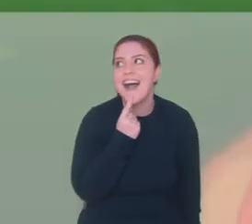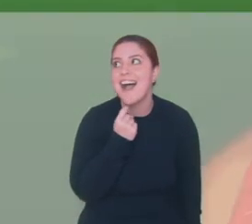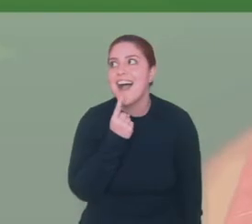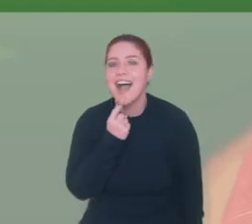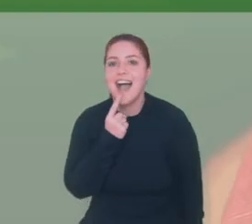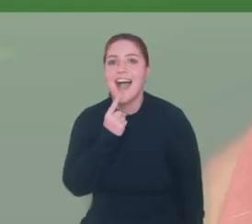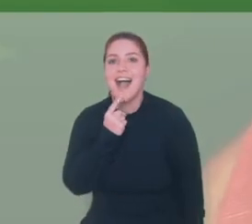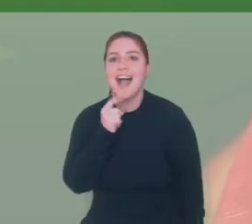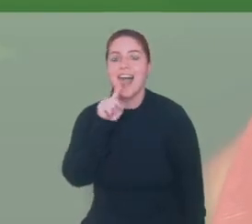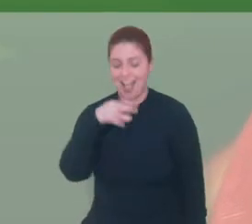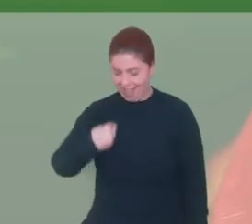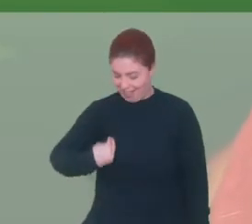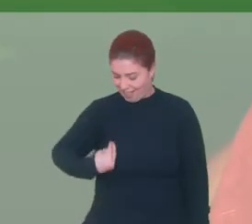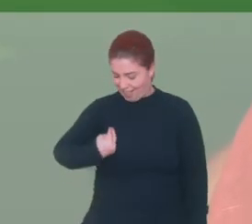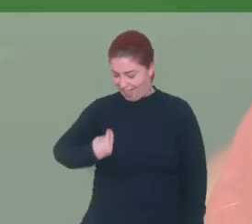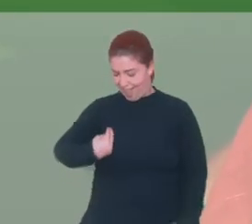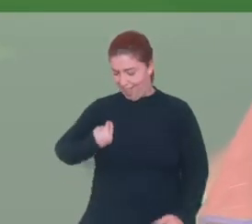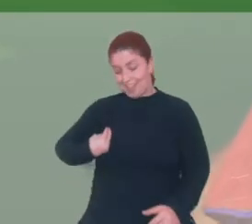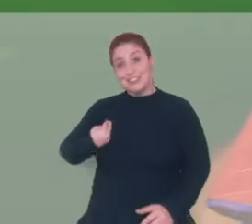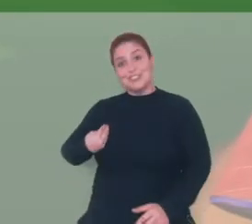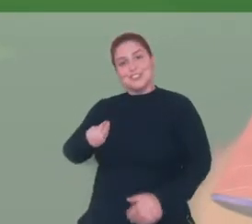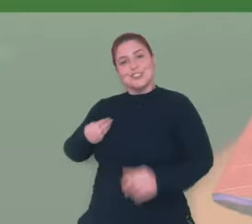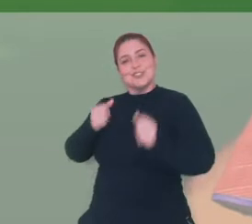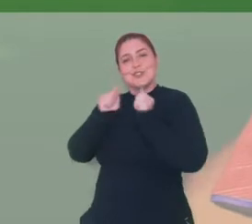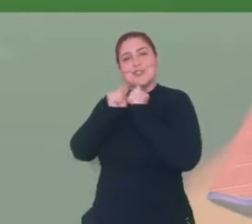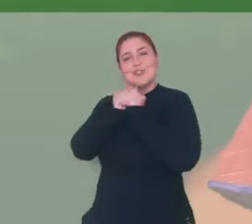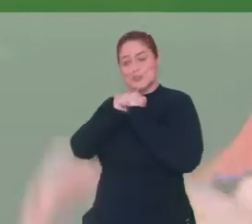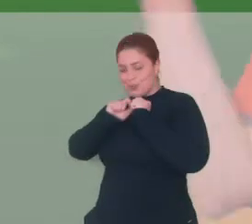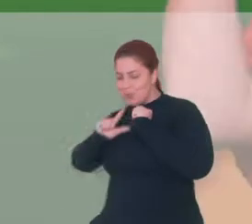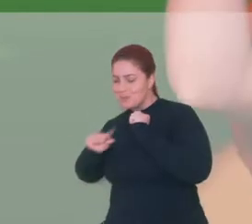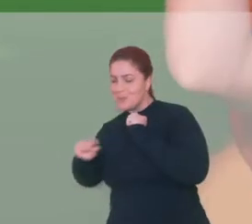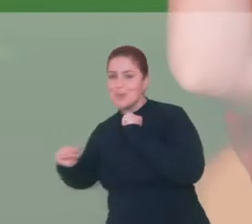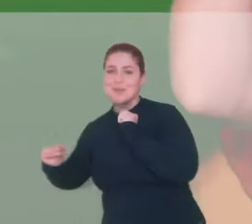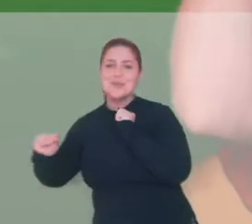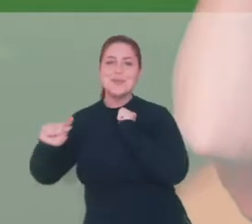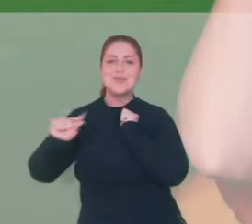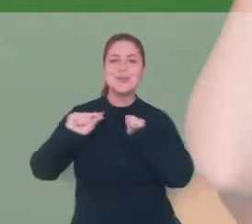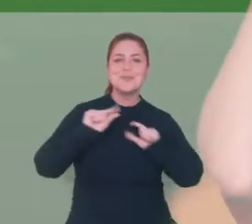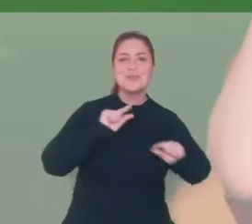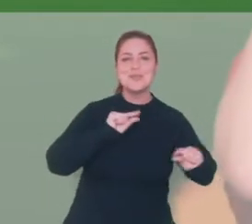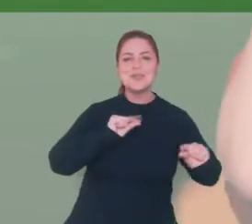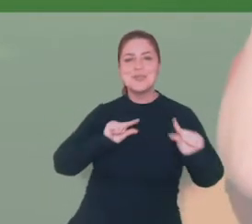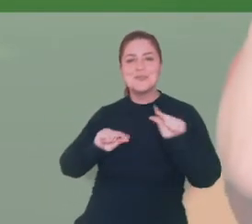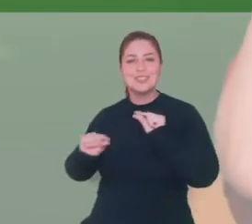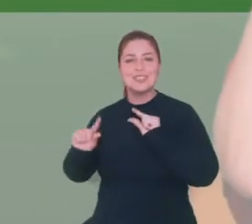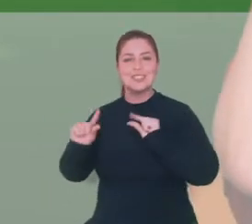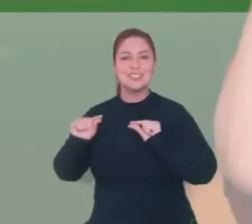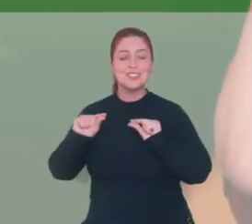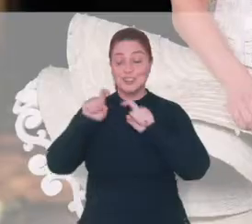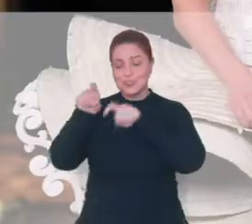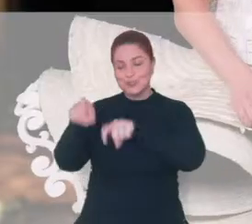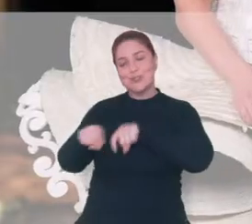que morava com seus pintinhos no sítio.